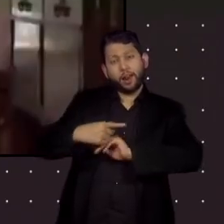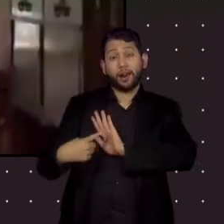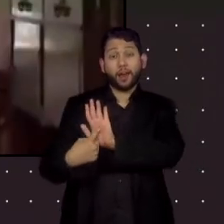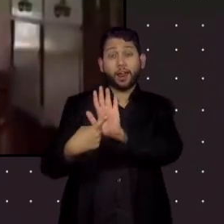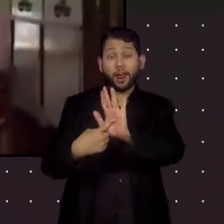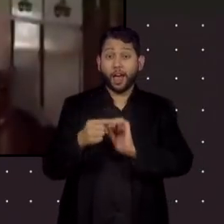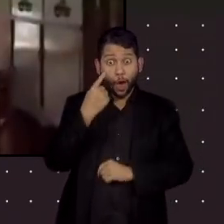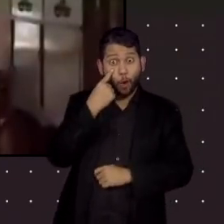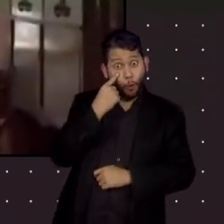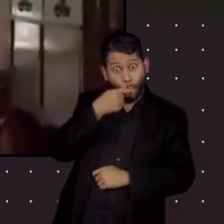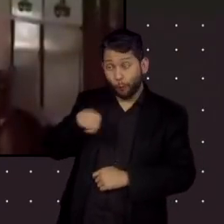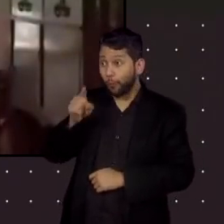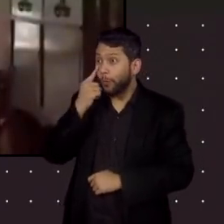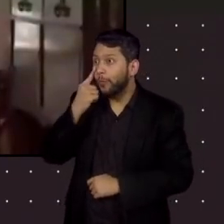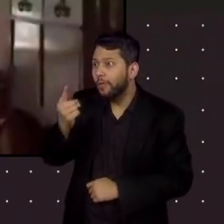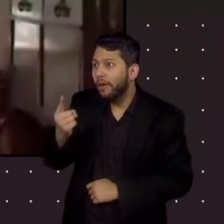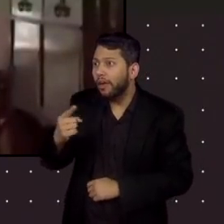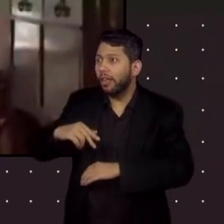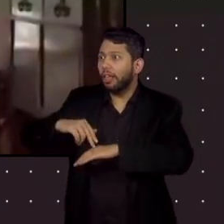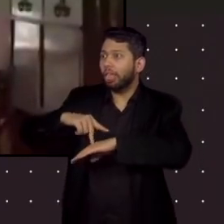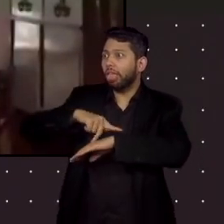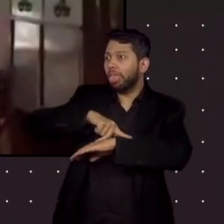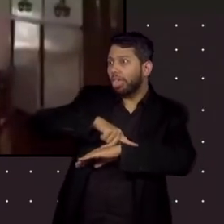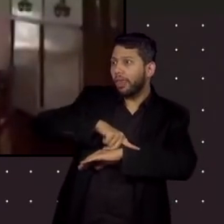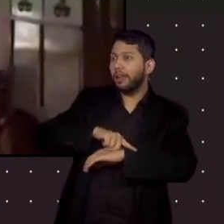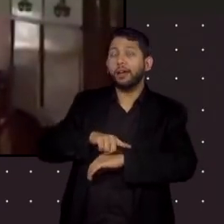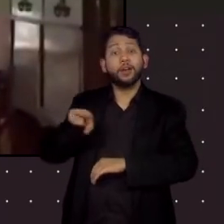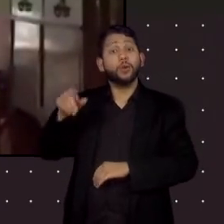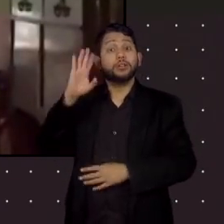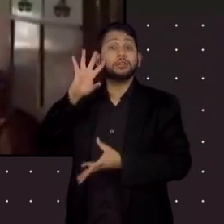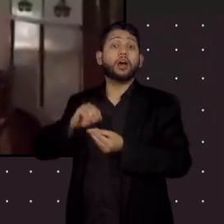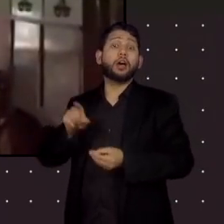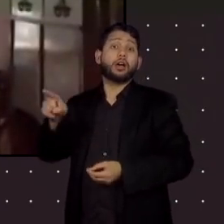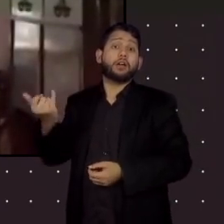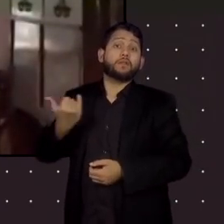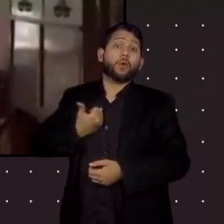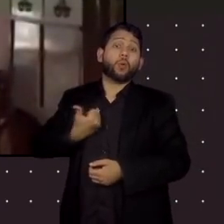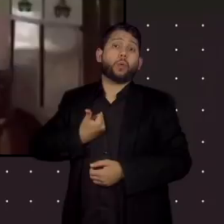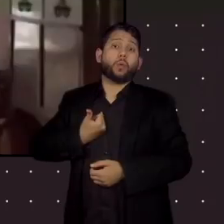assistir. E ali fiquei sabendo que ela cantava na rádio